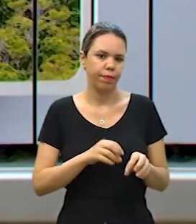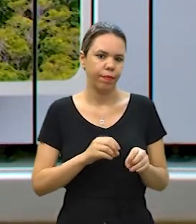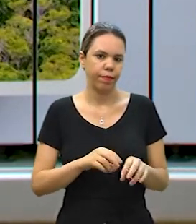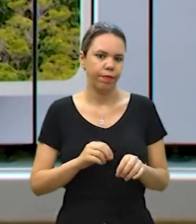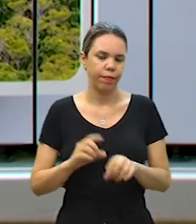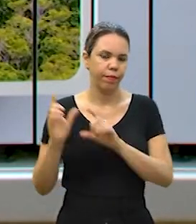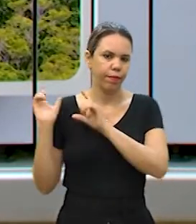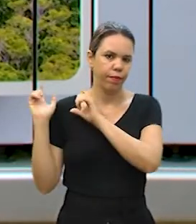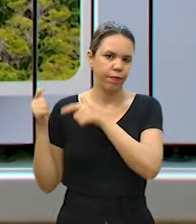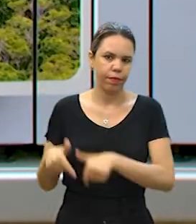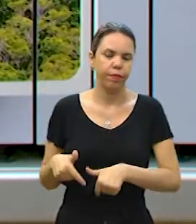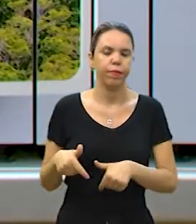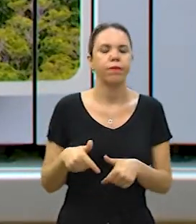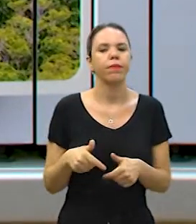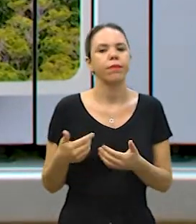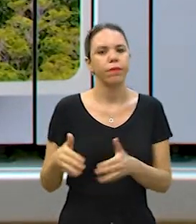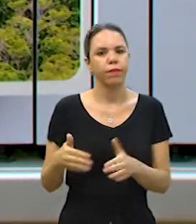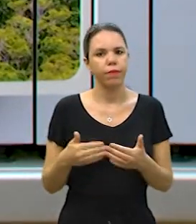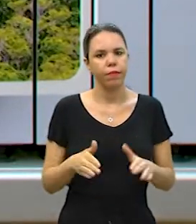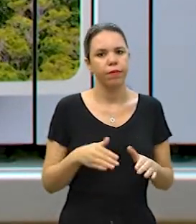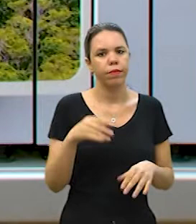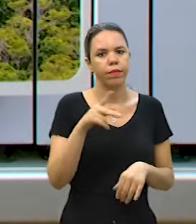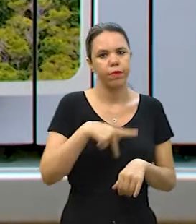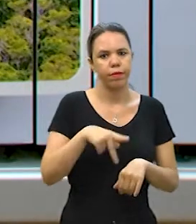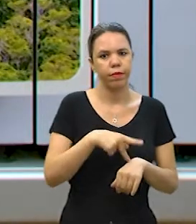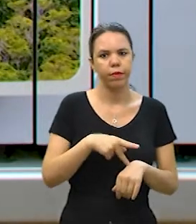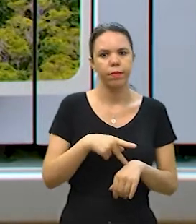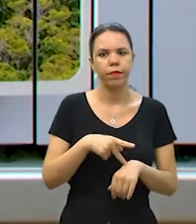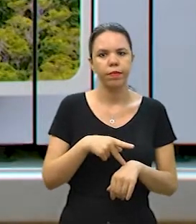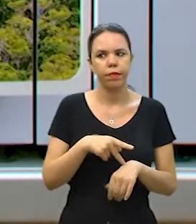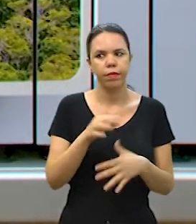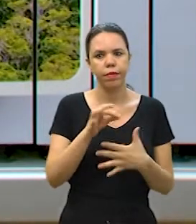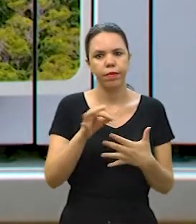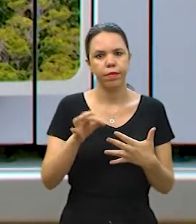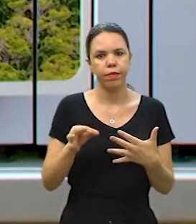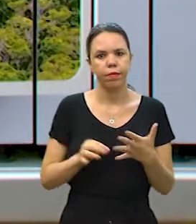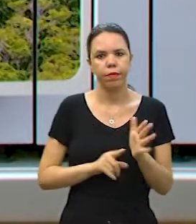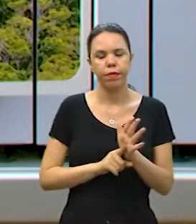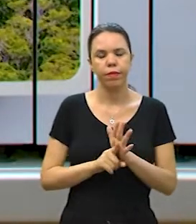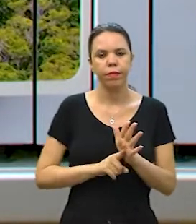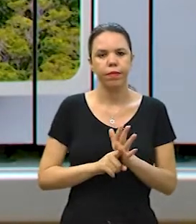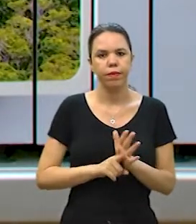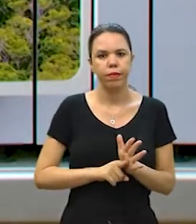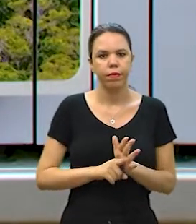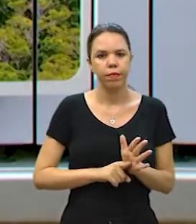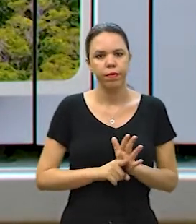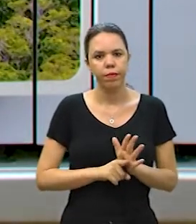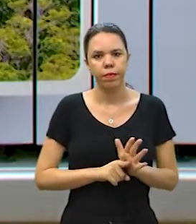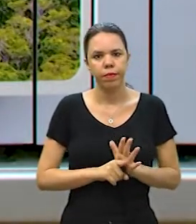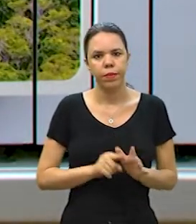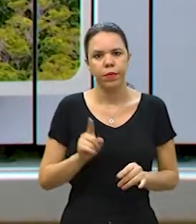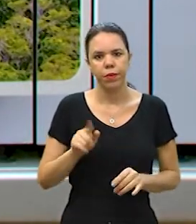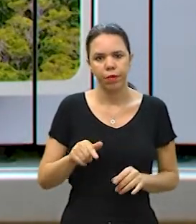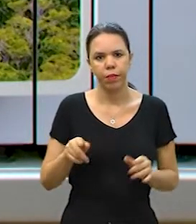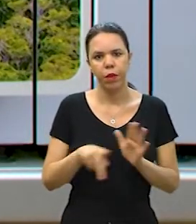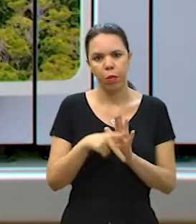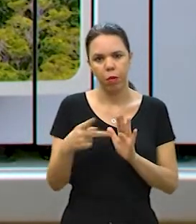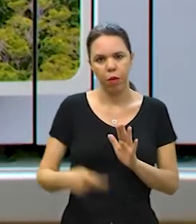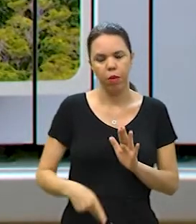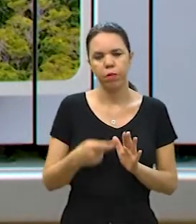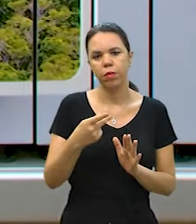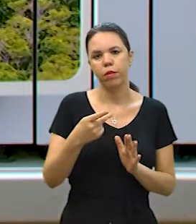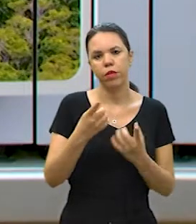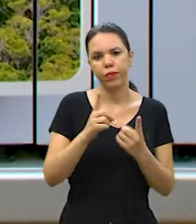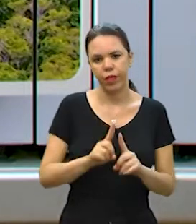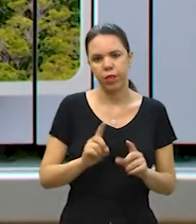educação regular, desencadeamos no país também um conjunto de pesquisas, né, que elas